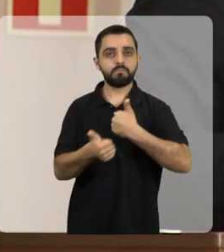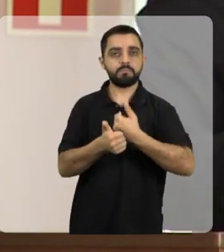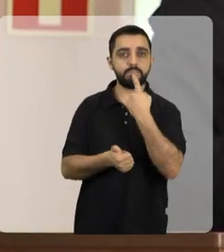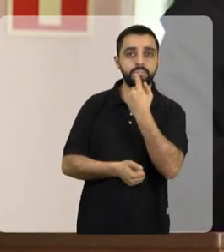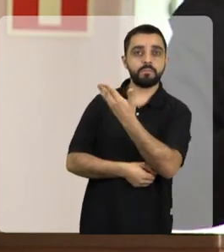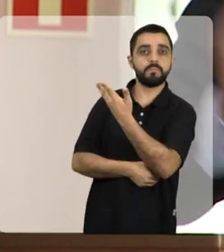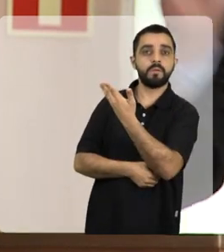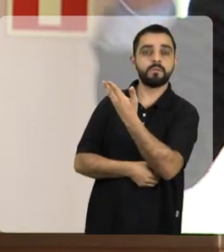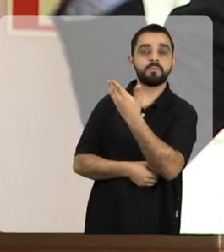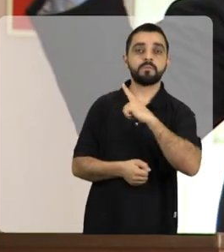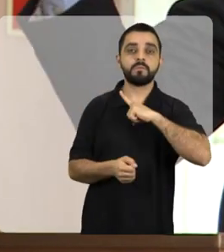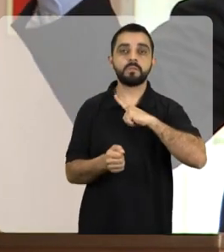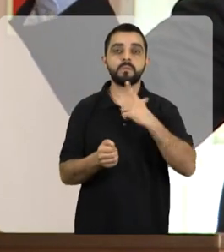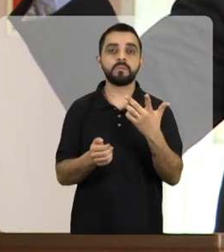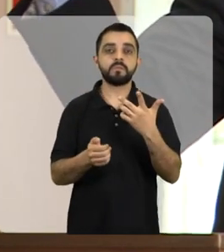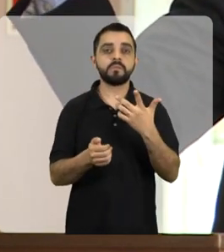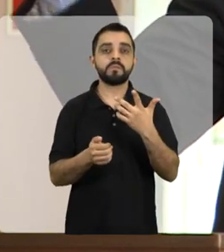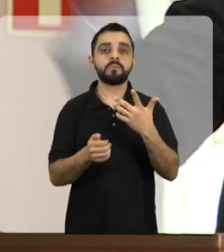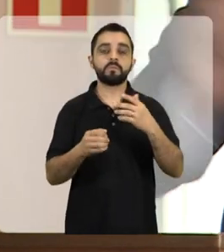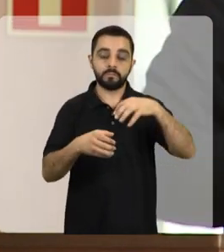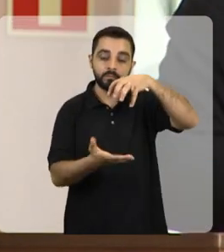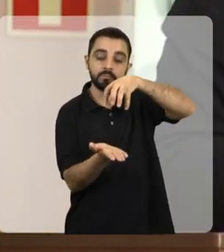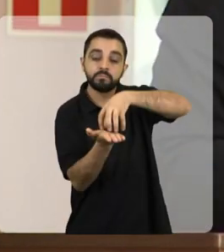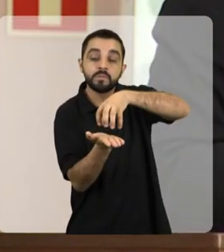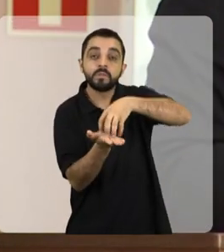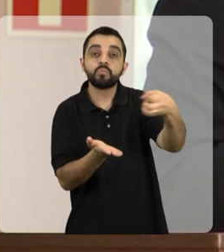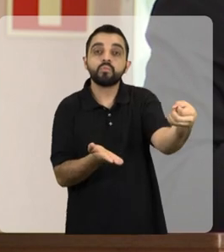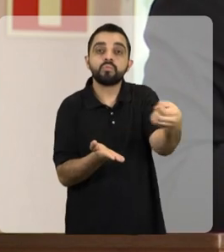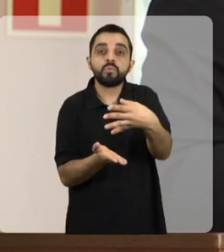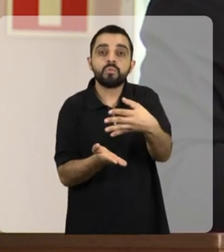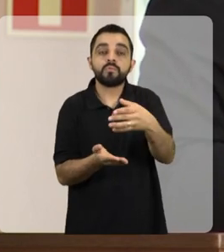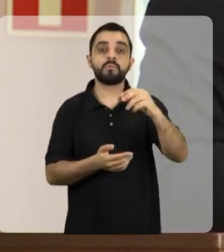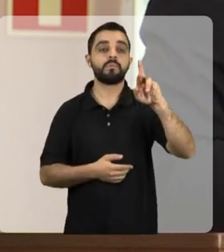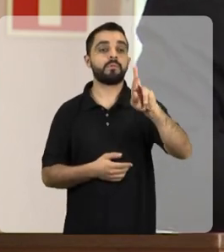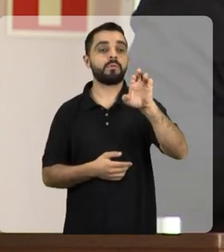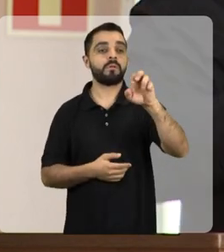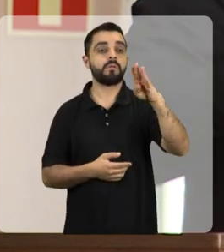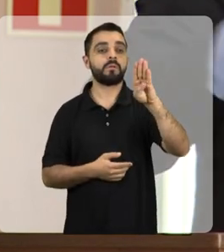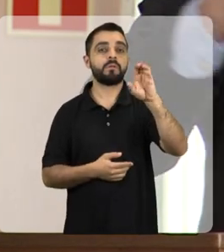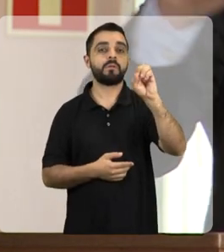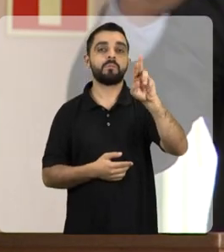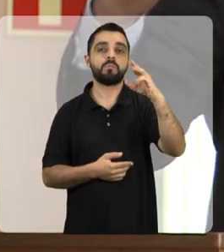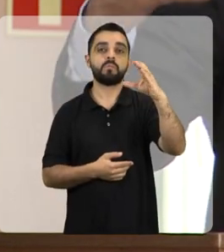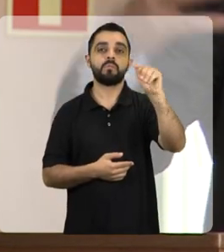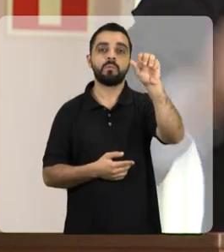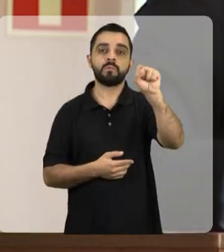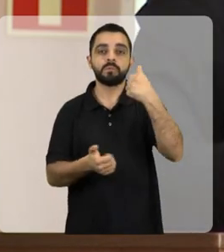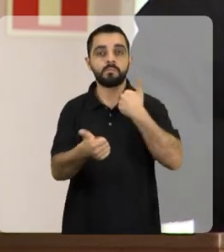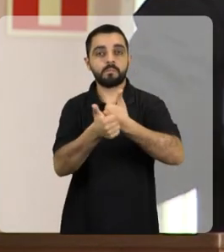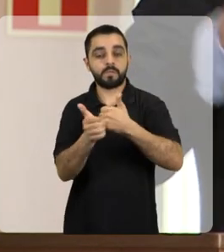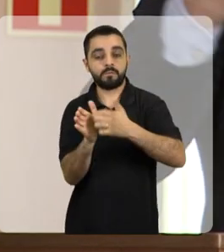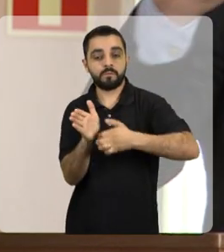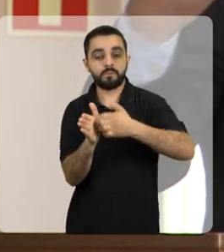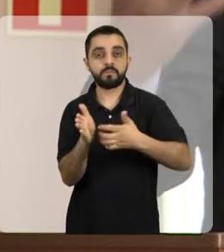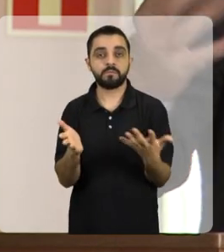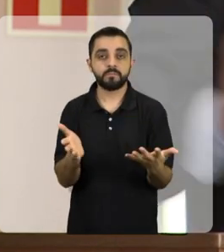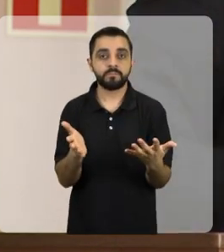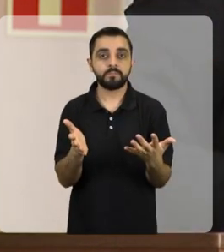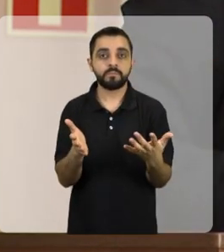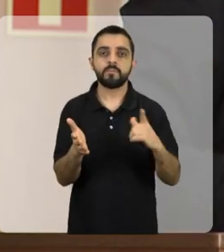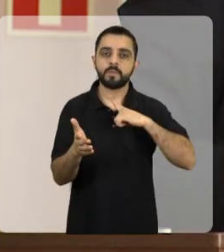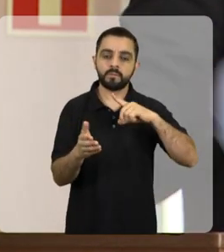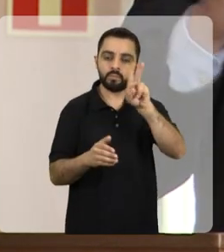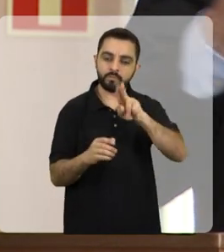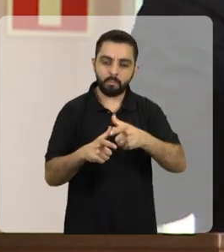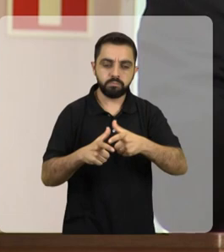pertinho o campus Rebouças, aqui do lado onde era a antiga rede ferroviária federal. A universidade está crescendo,